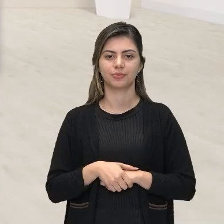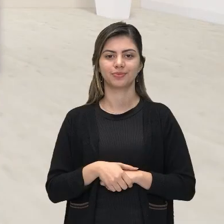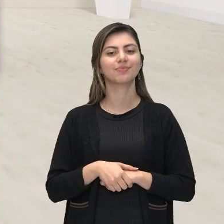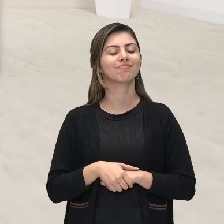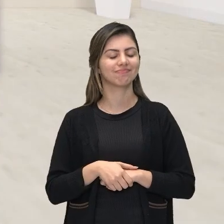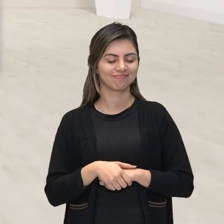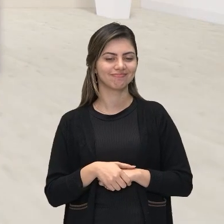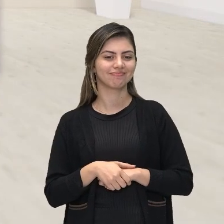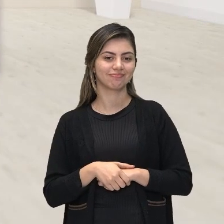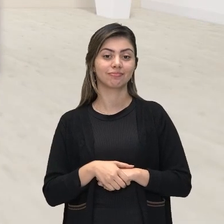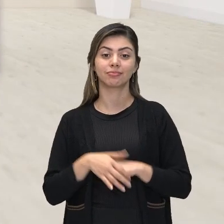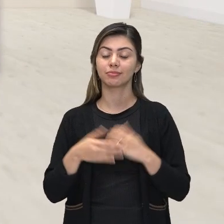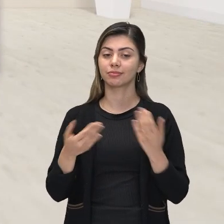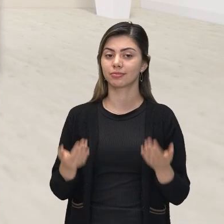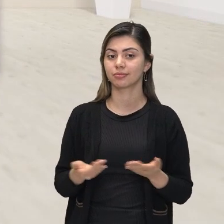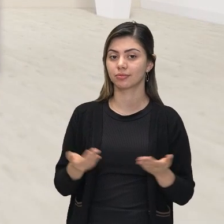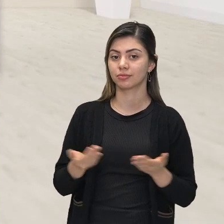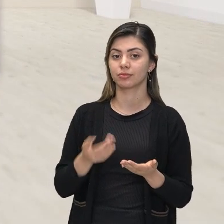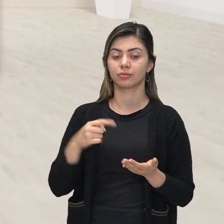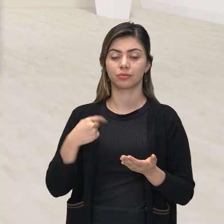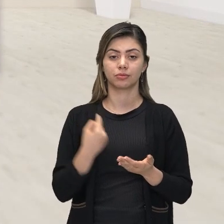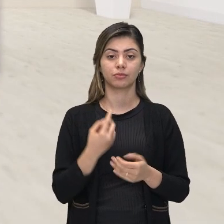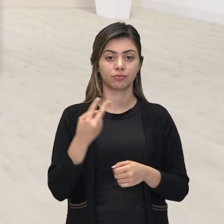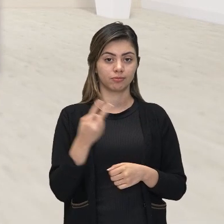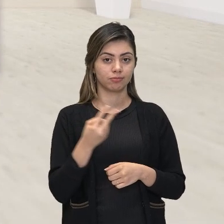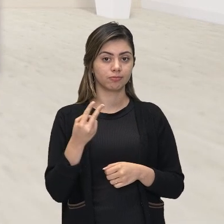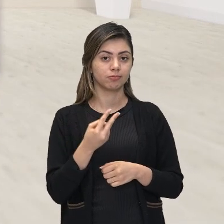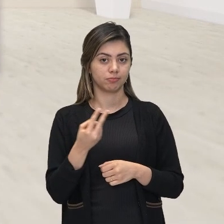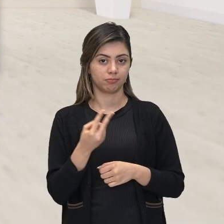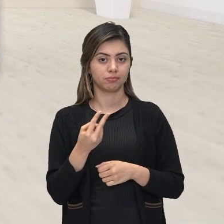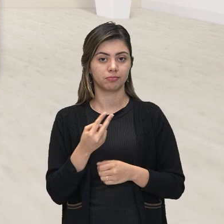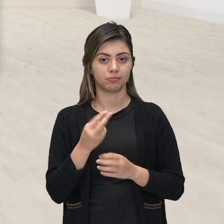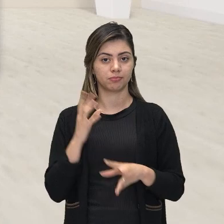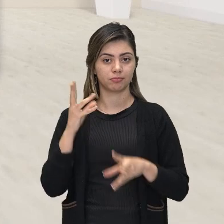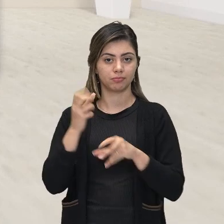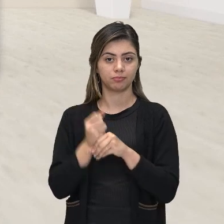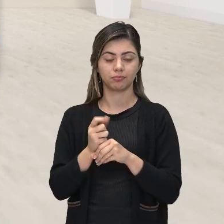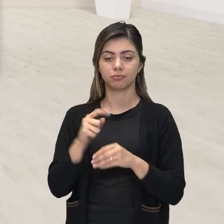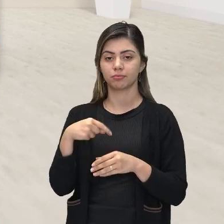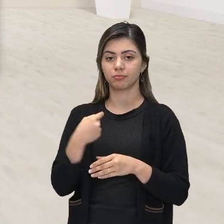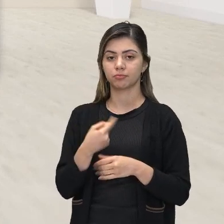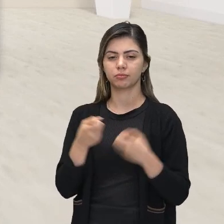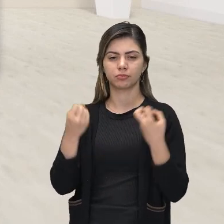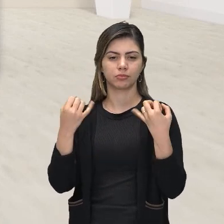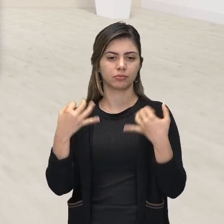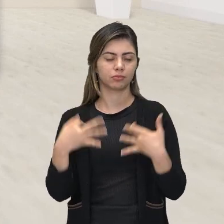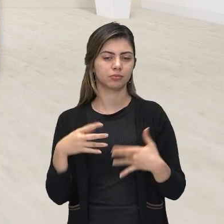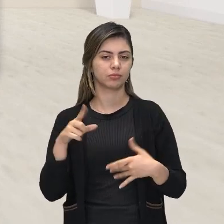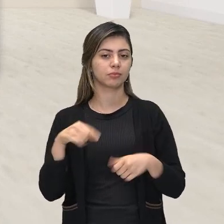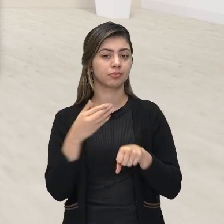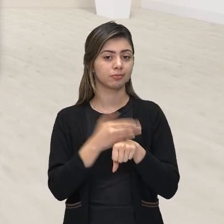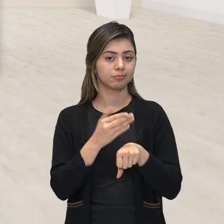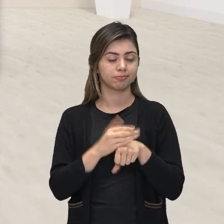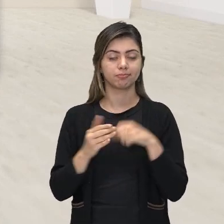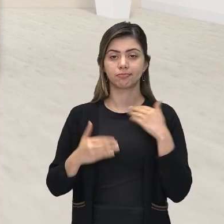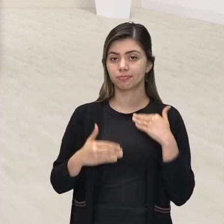Muito bem, então nessa nossa segunda unidade, nós falamos aqui a respeito de práticas